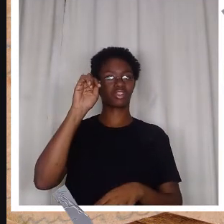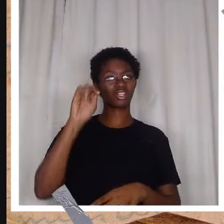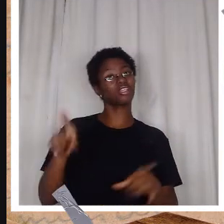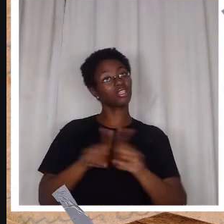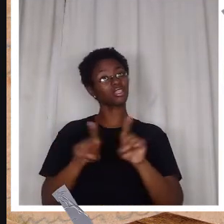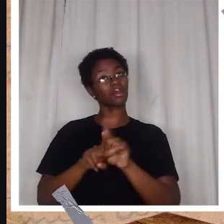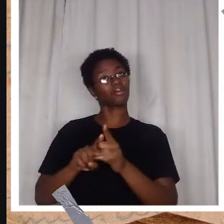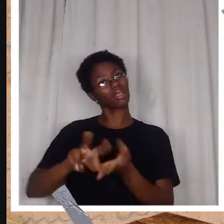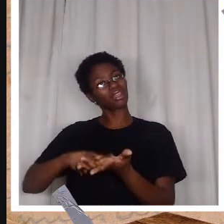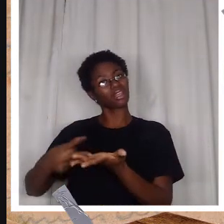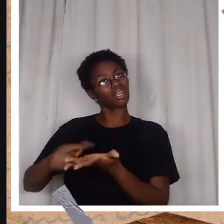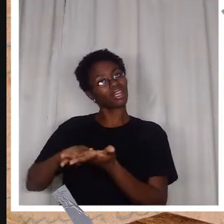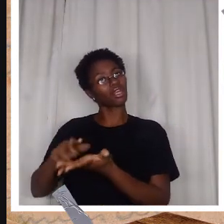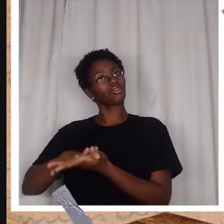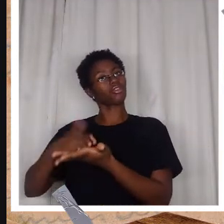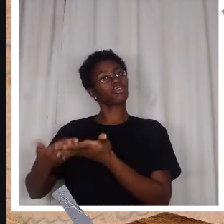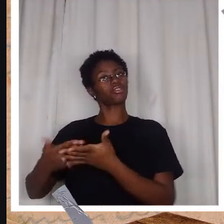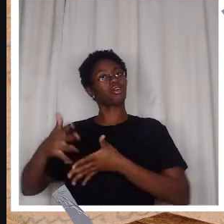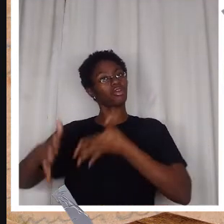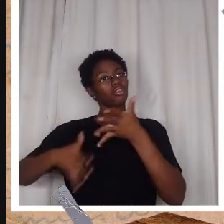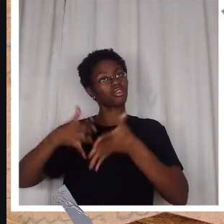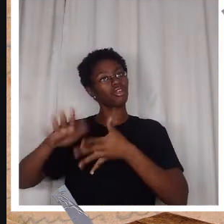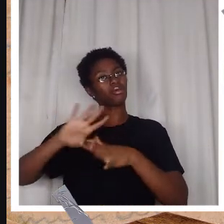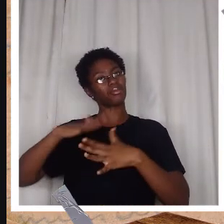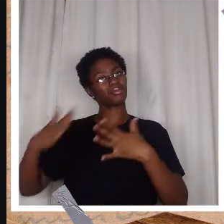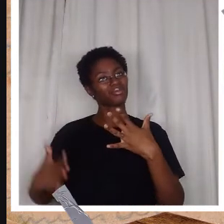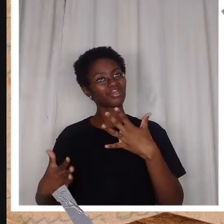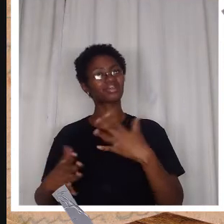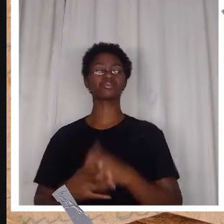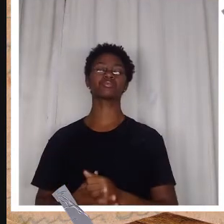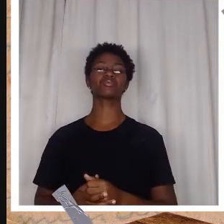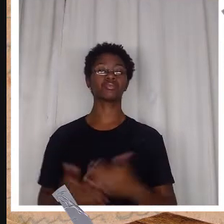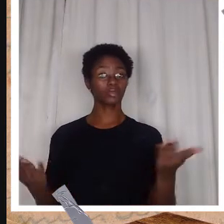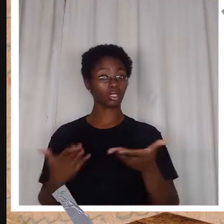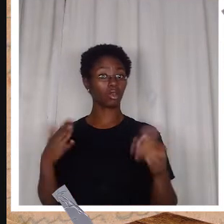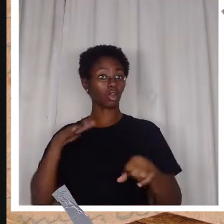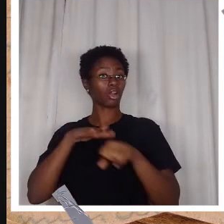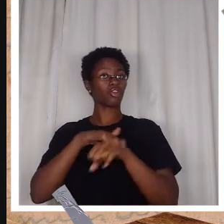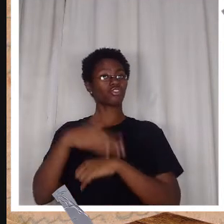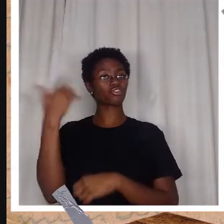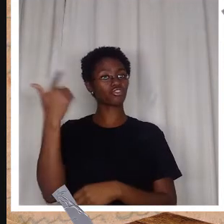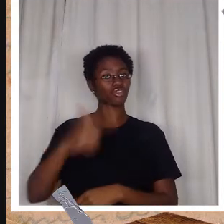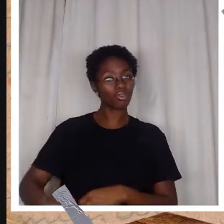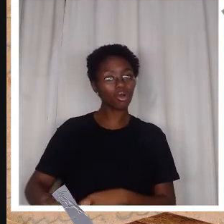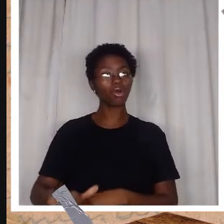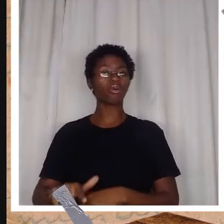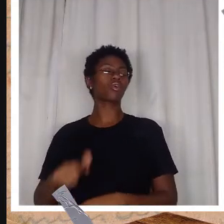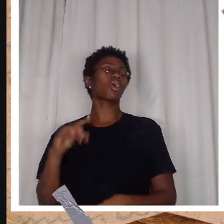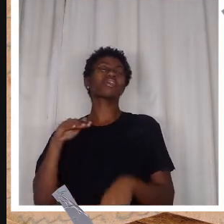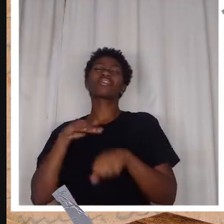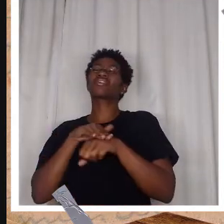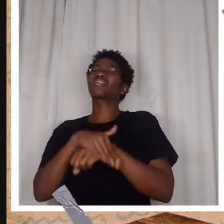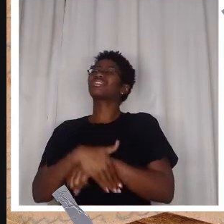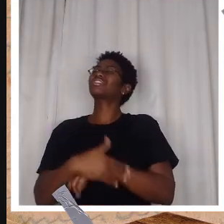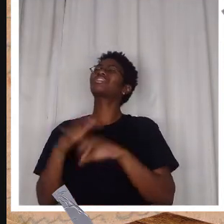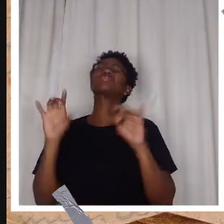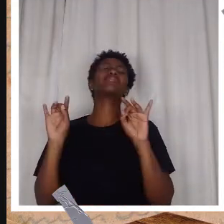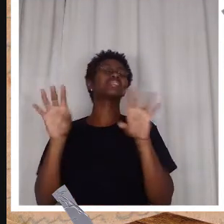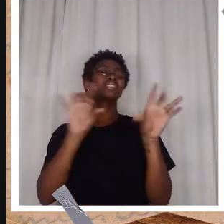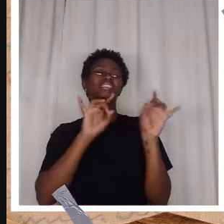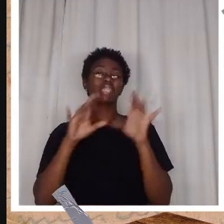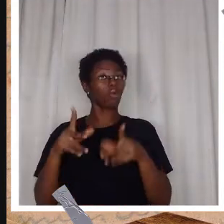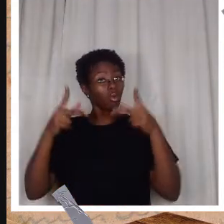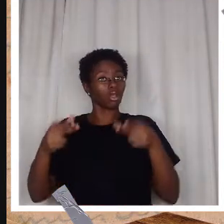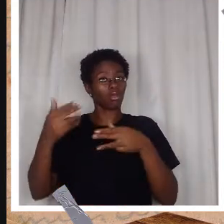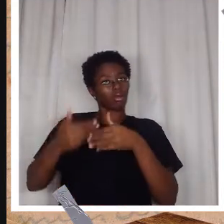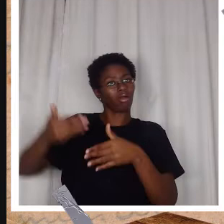Libras. Bom, agora vamos para mais uma noite que certamente será mágica, tanto quanto foi a nossa